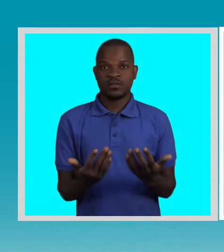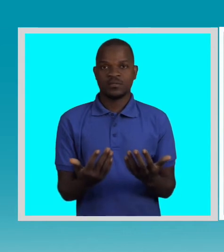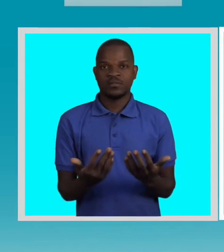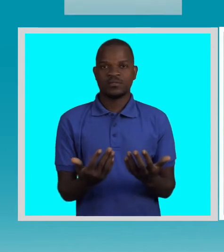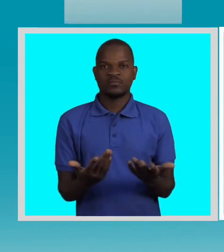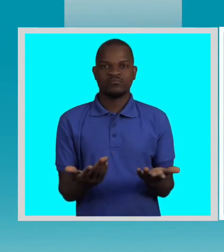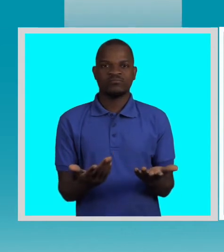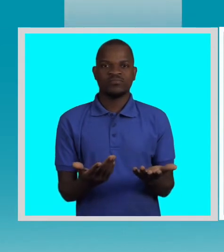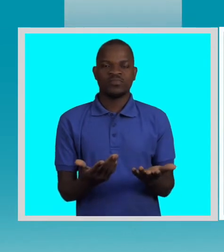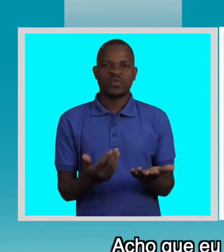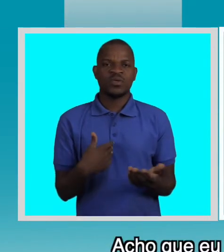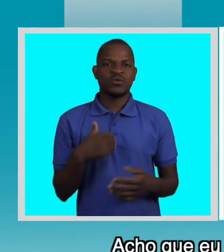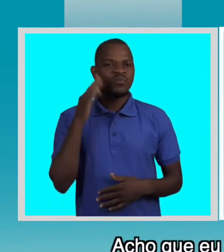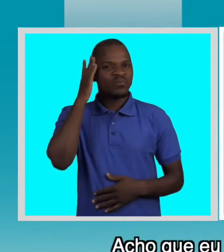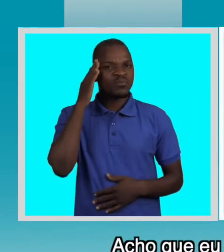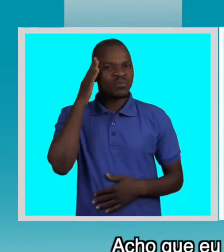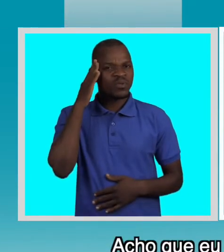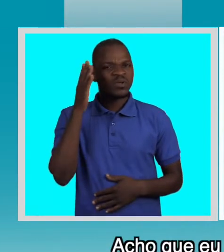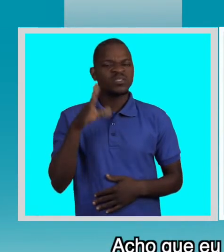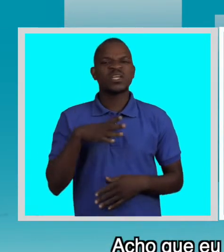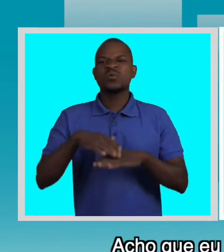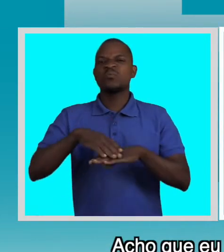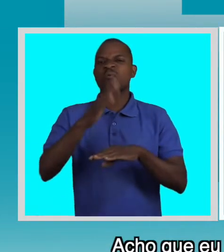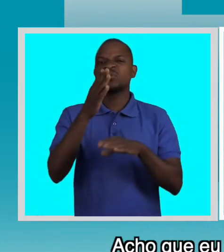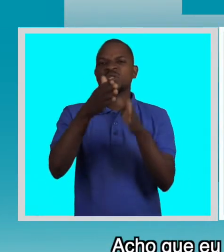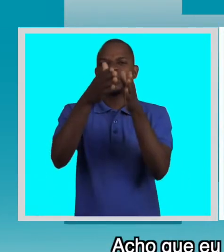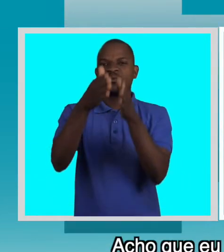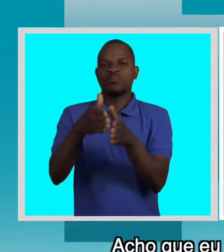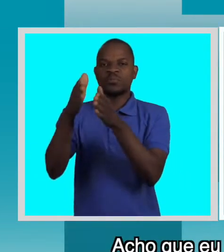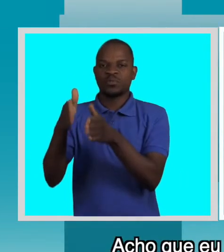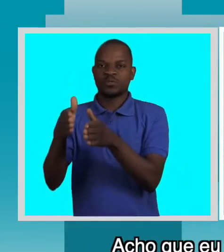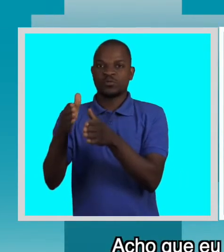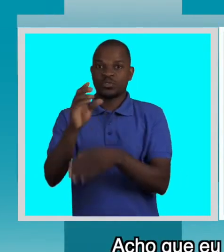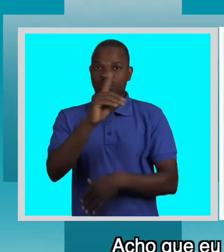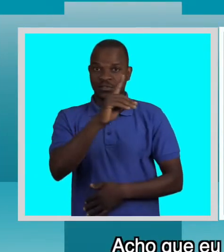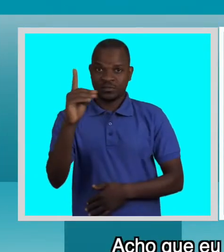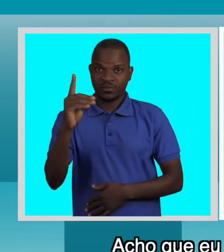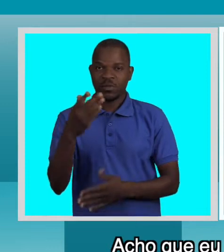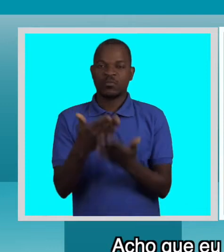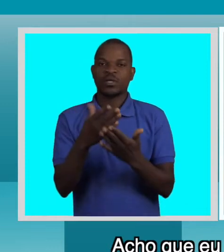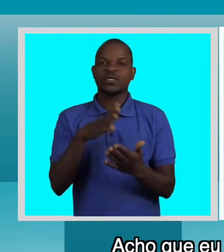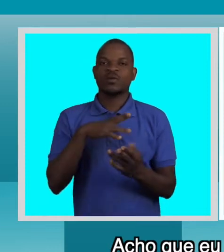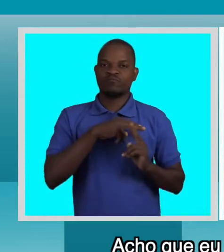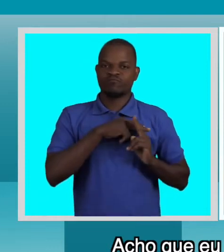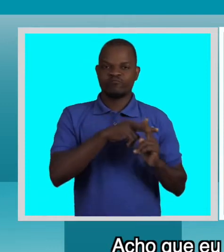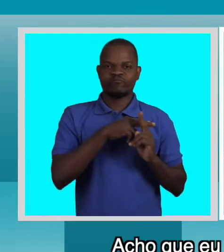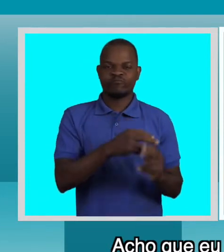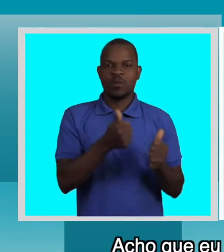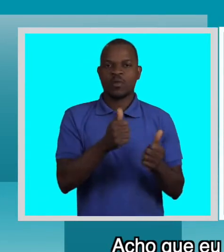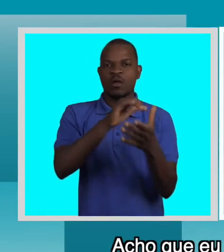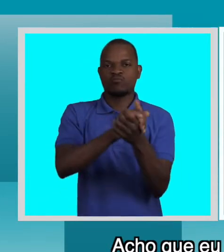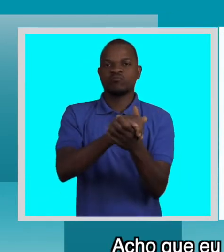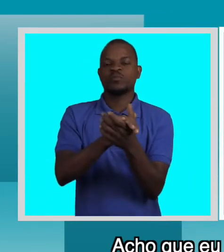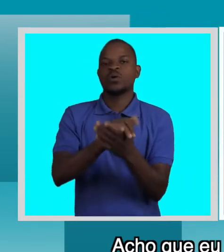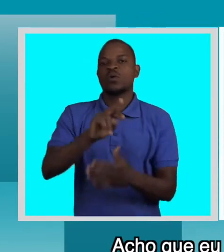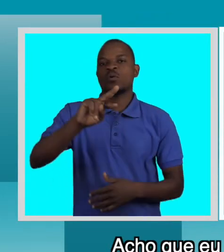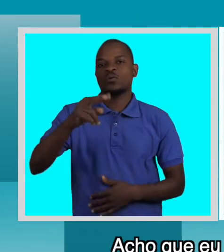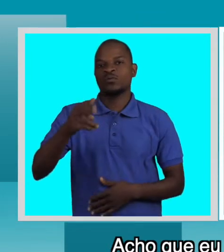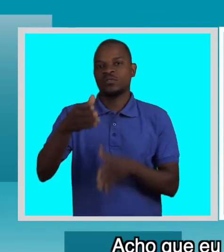como estamos assim, Acho que eu sou a pessoa que tenha mais clientes lá. Através de amizade que eu crio com